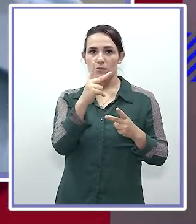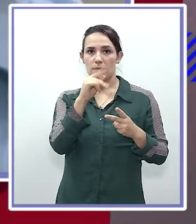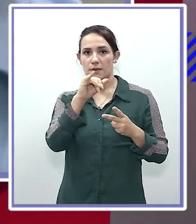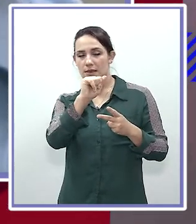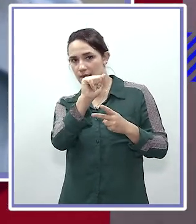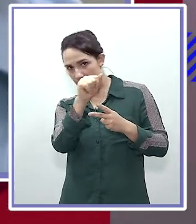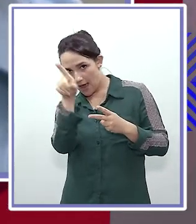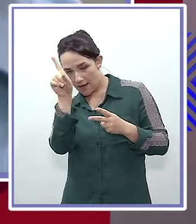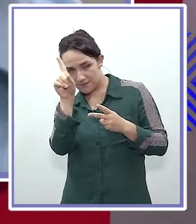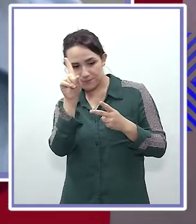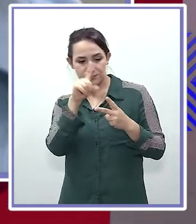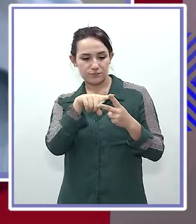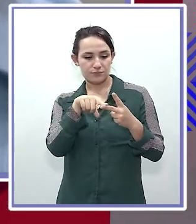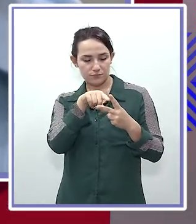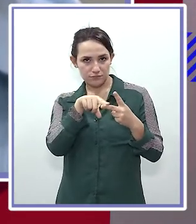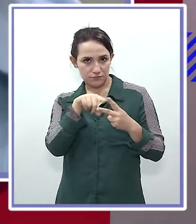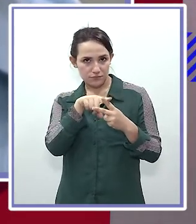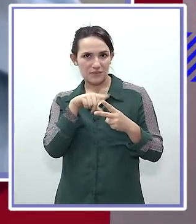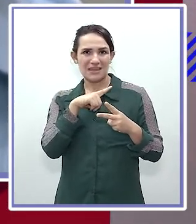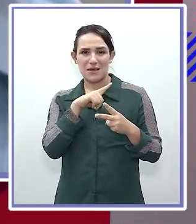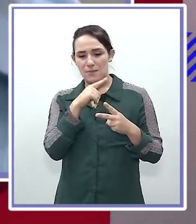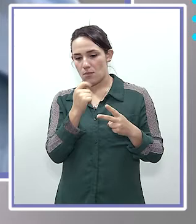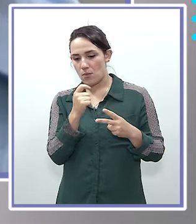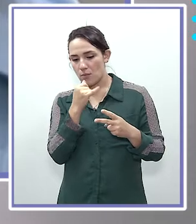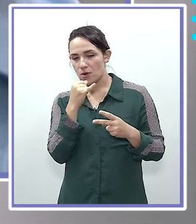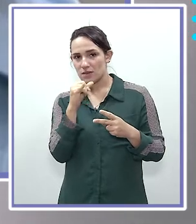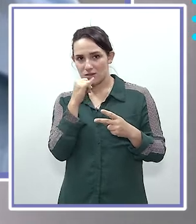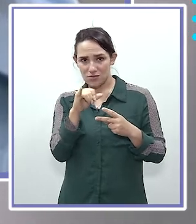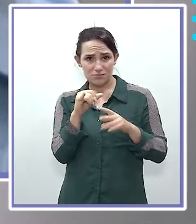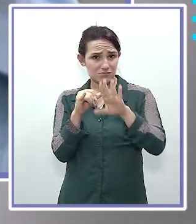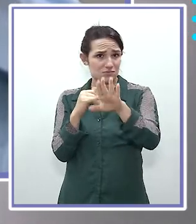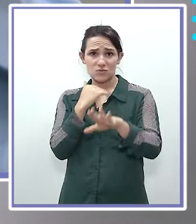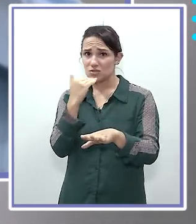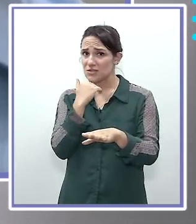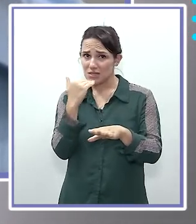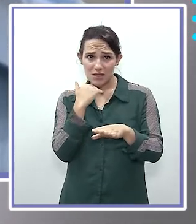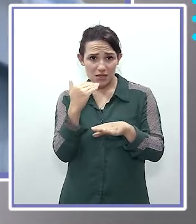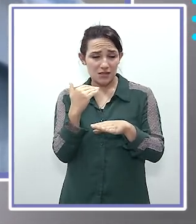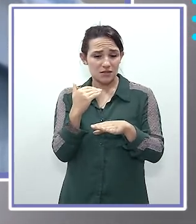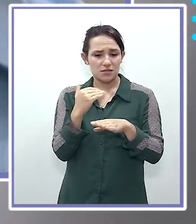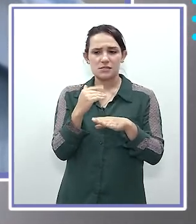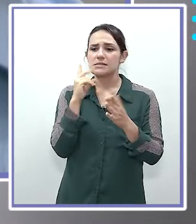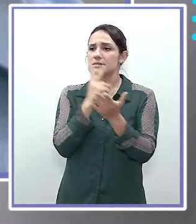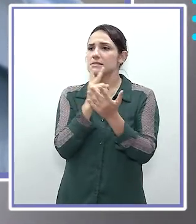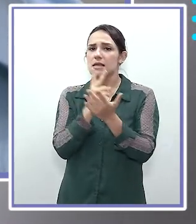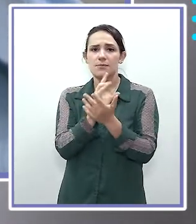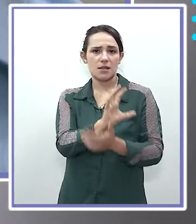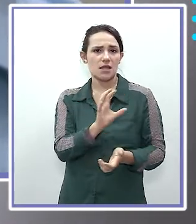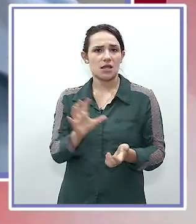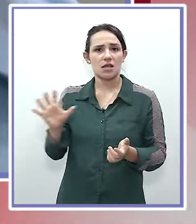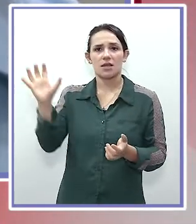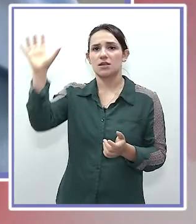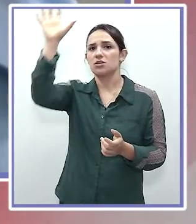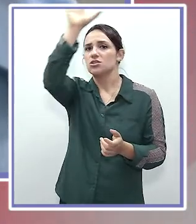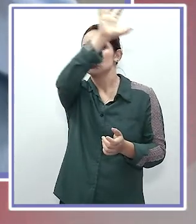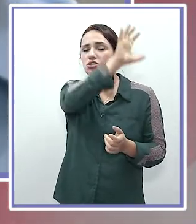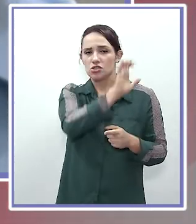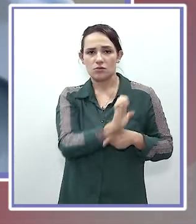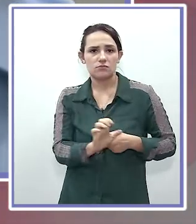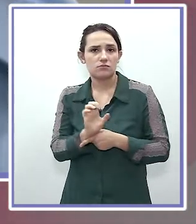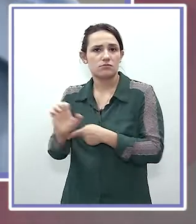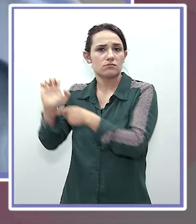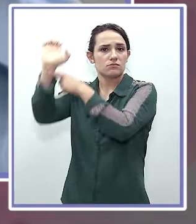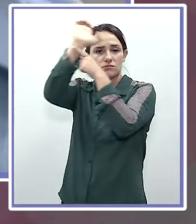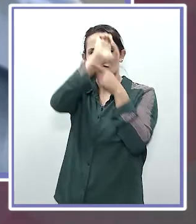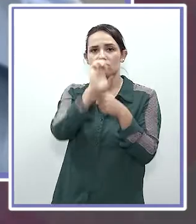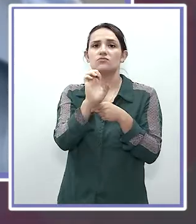sua capacidade. O operador, não interessa se a gente tem saldo, ele vai dividir entre as regiões e dentro desse nosso subsistema